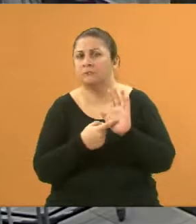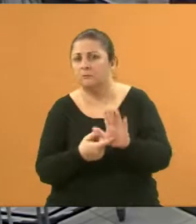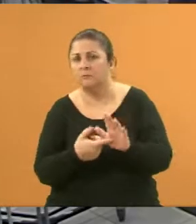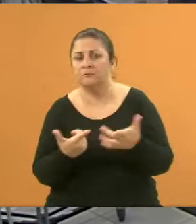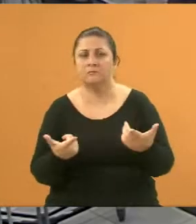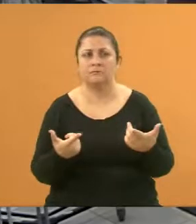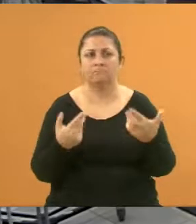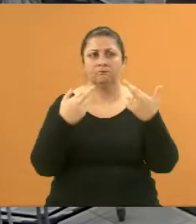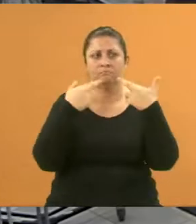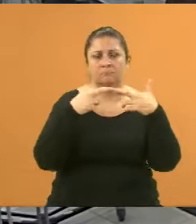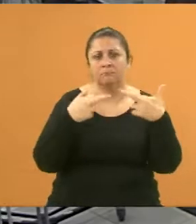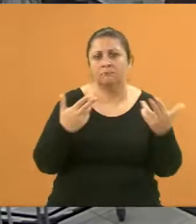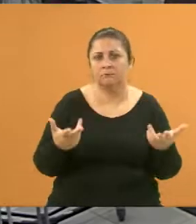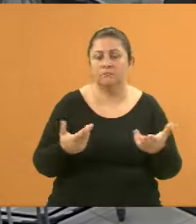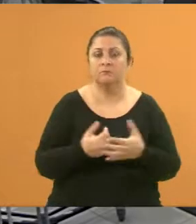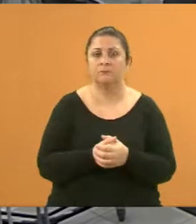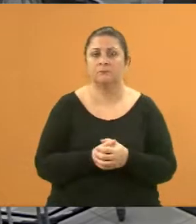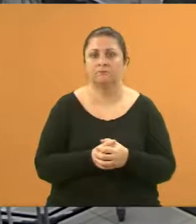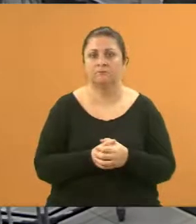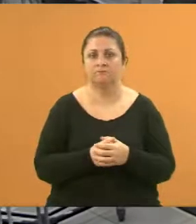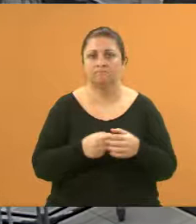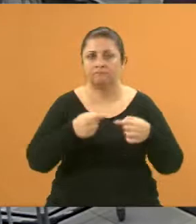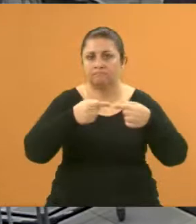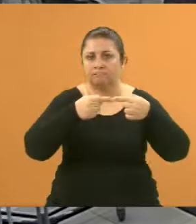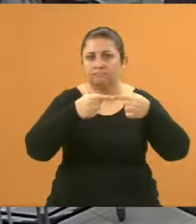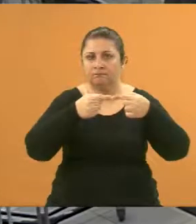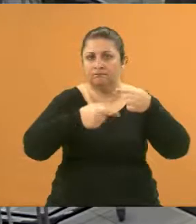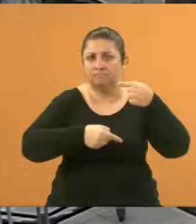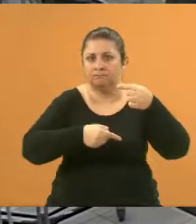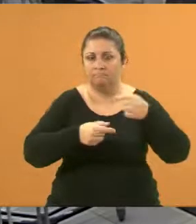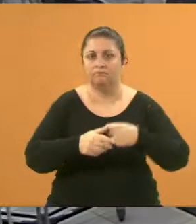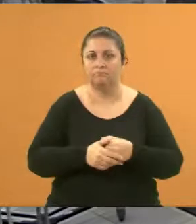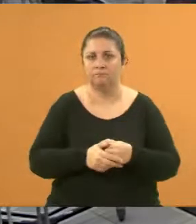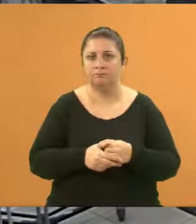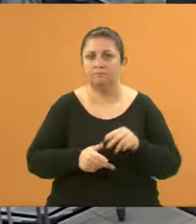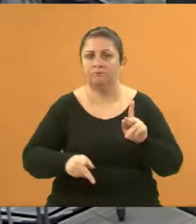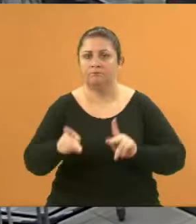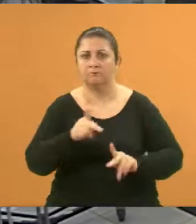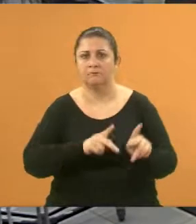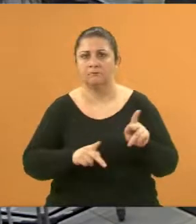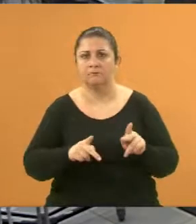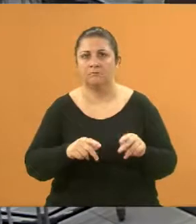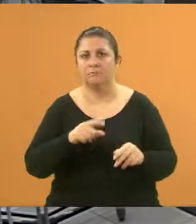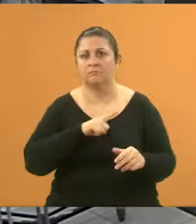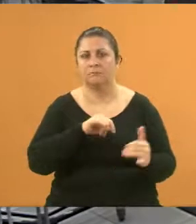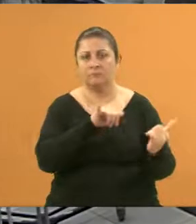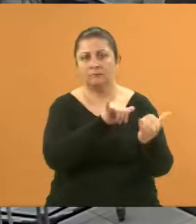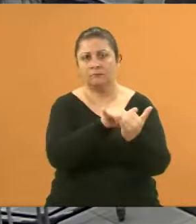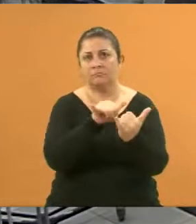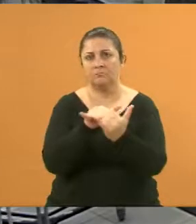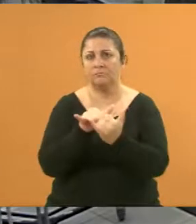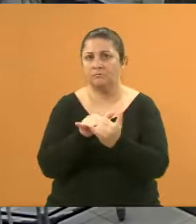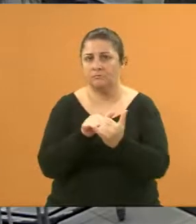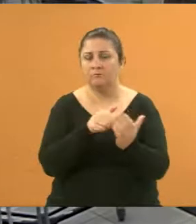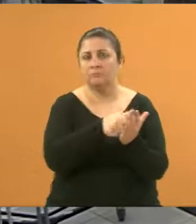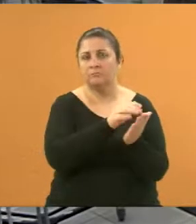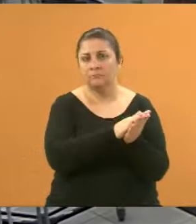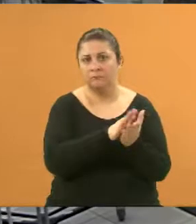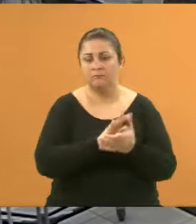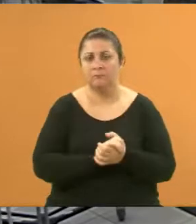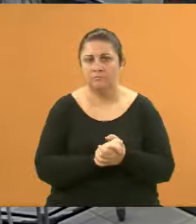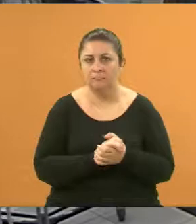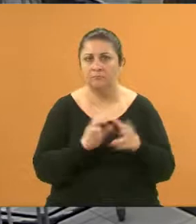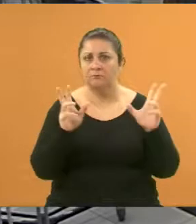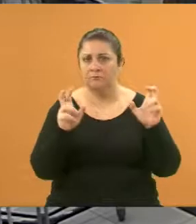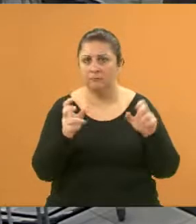ele e em não concordar com que as pessoas fossem isentas das multas com relação à